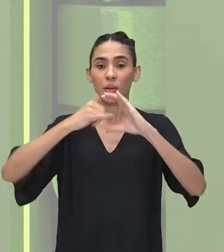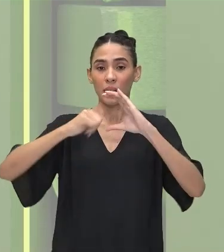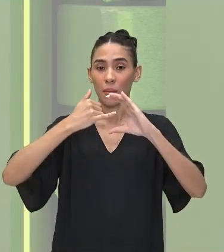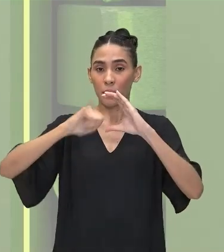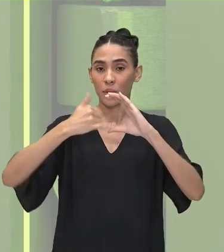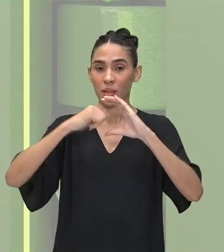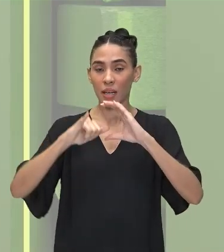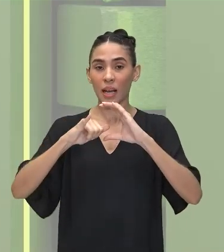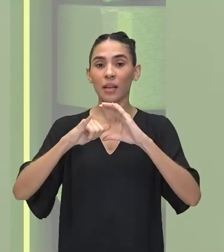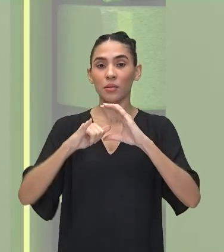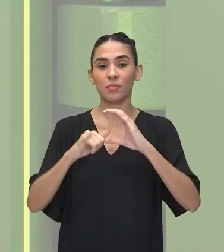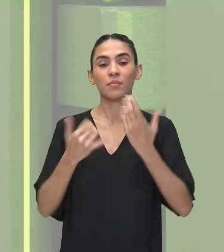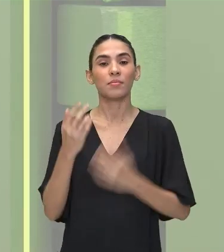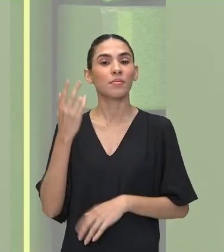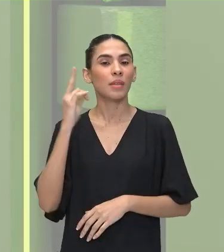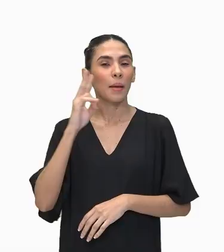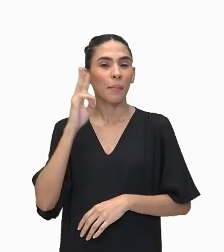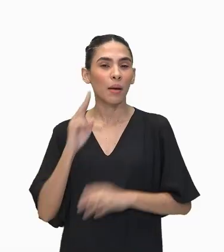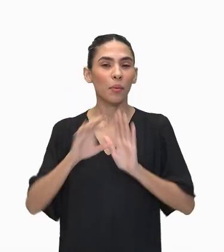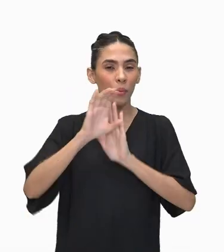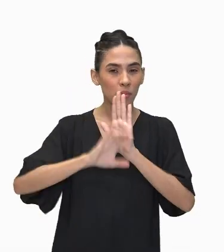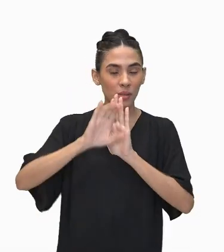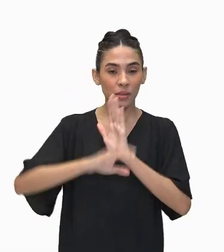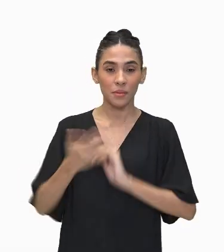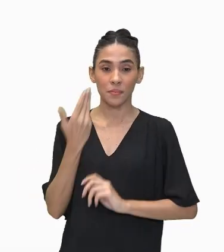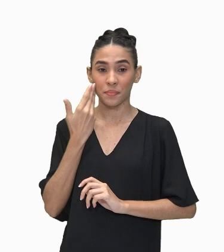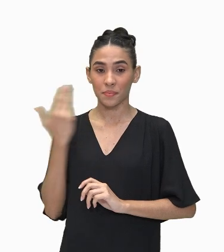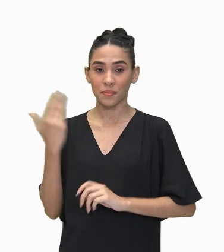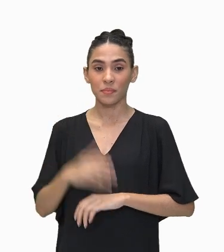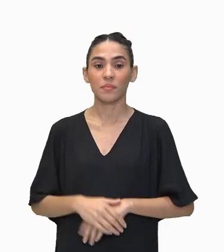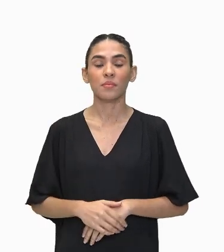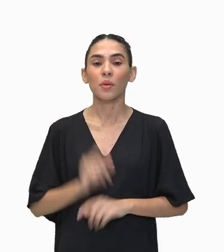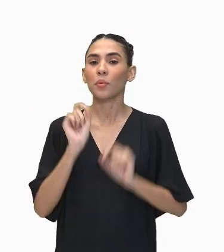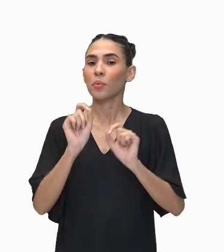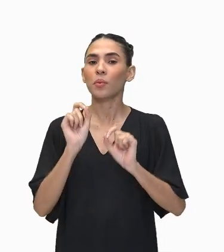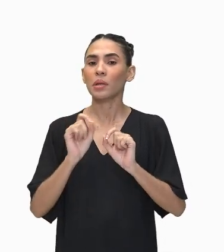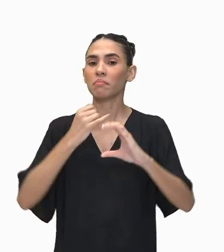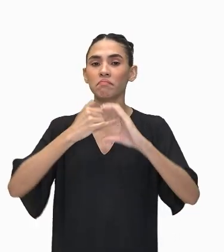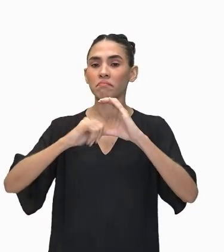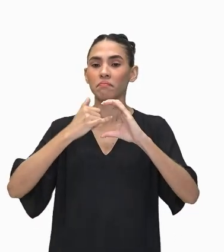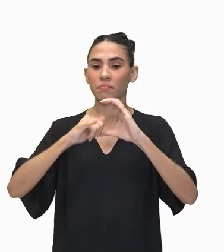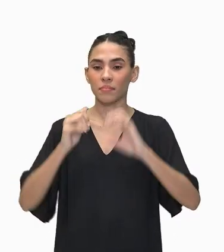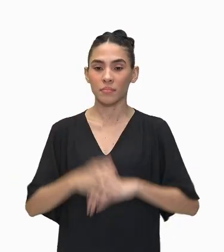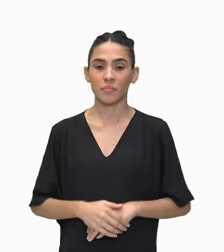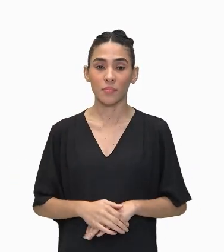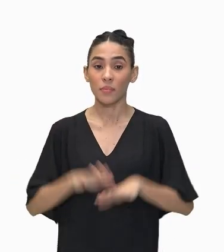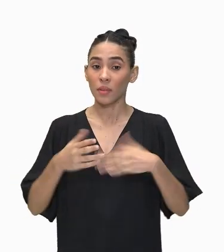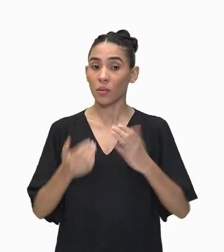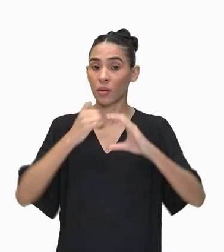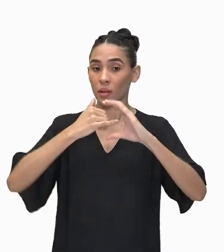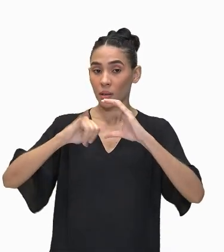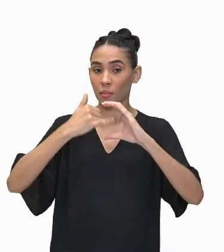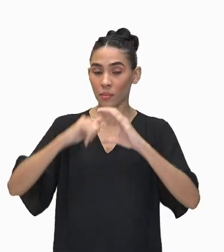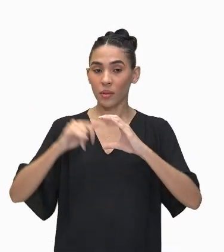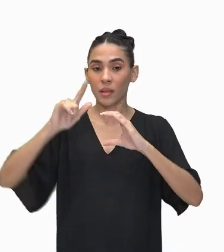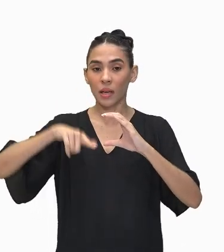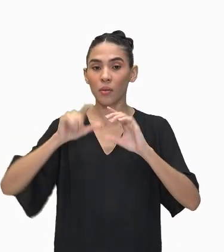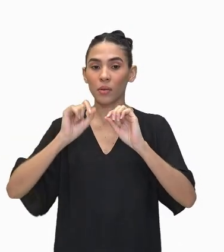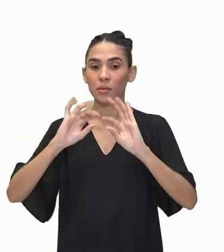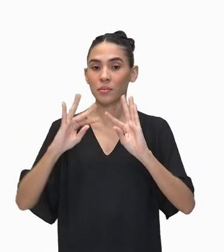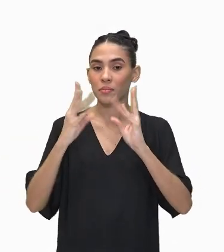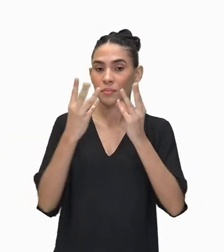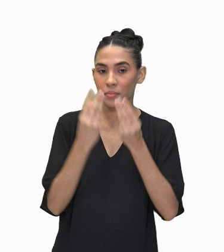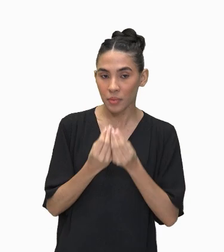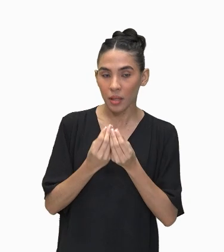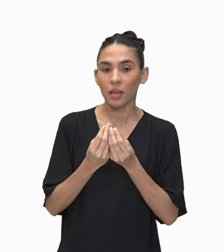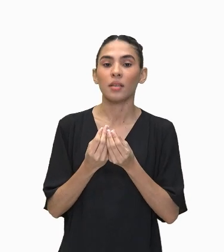Vamos rever os conceitos de carboidratos. Então, o que são os carboidratos? Os carboidratos são